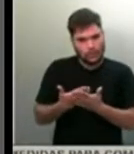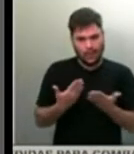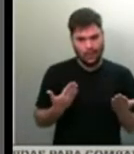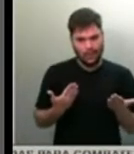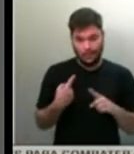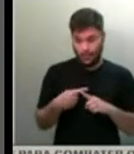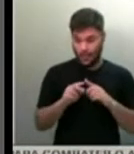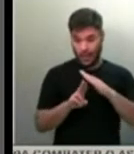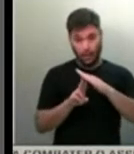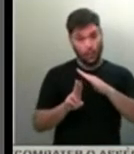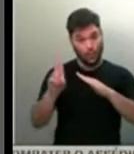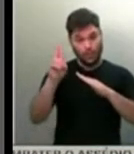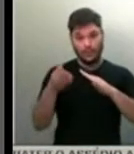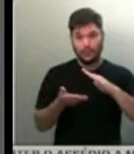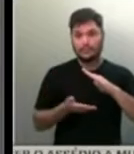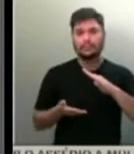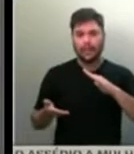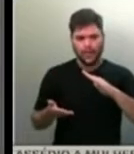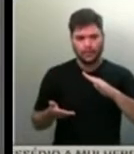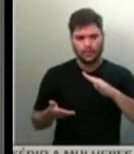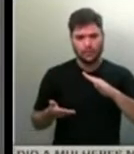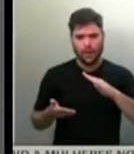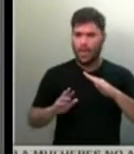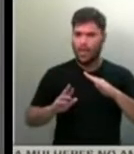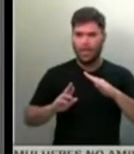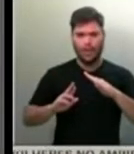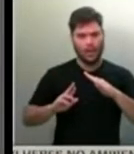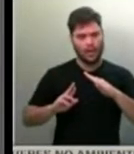elas não são tão